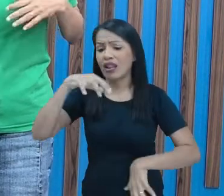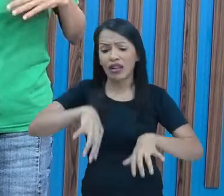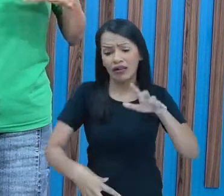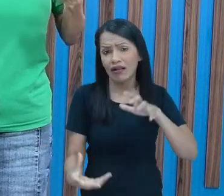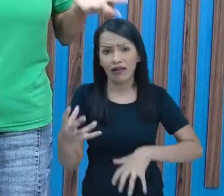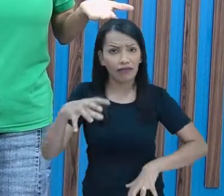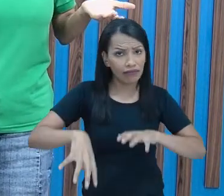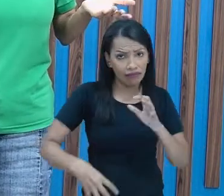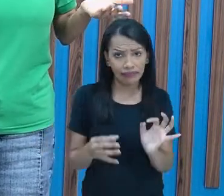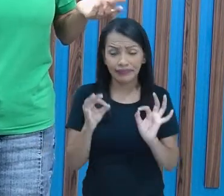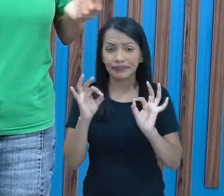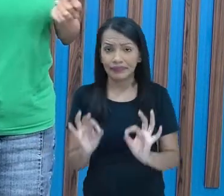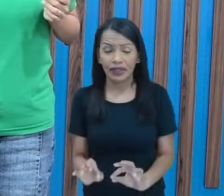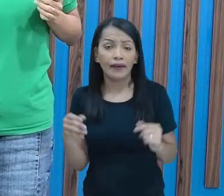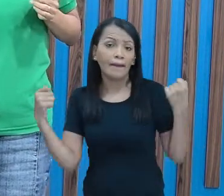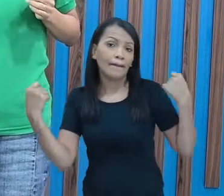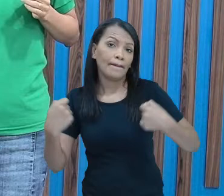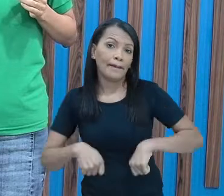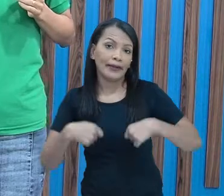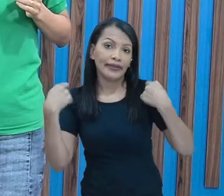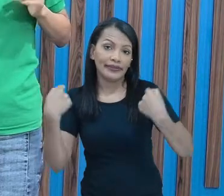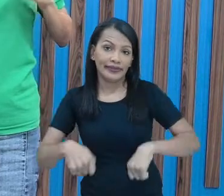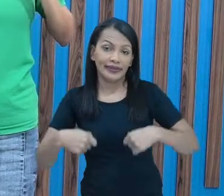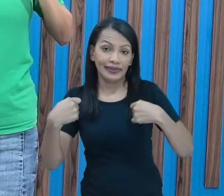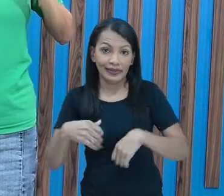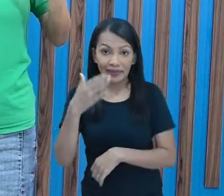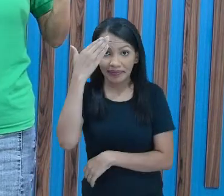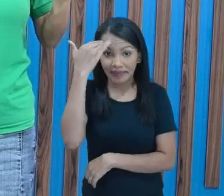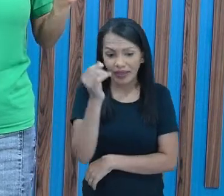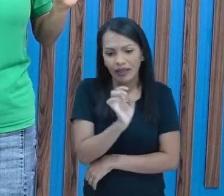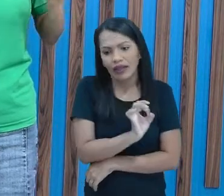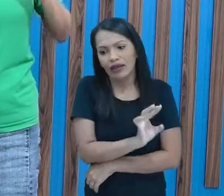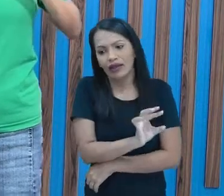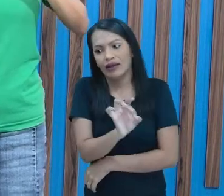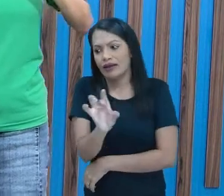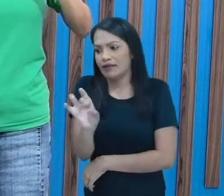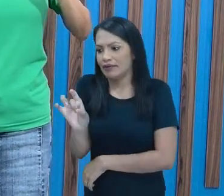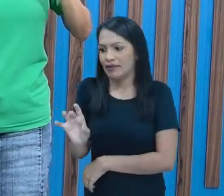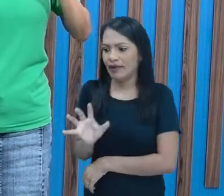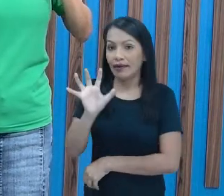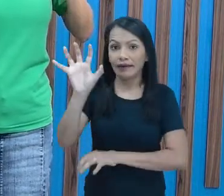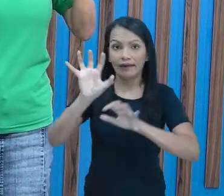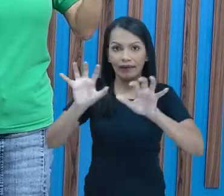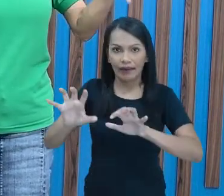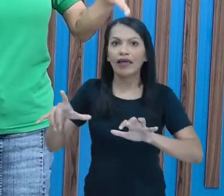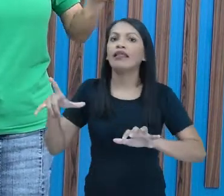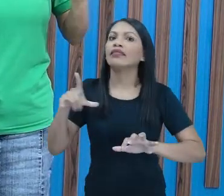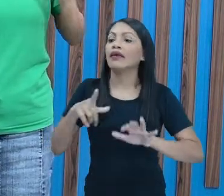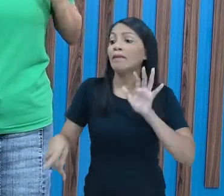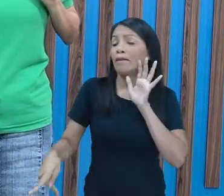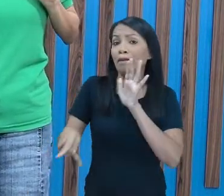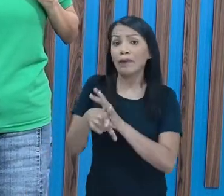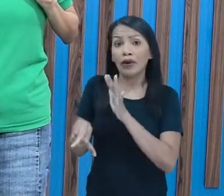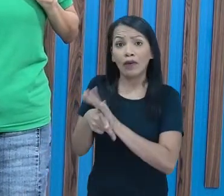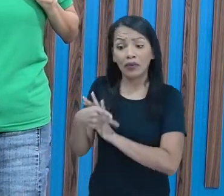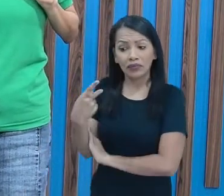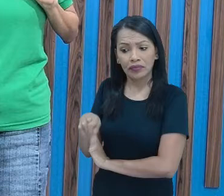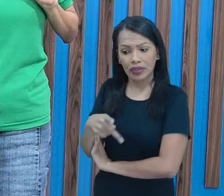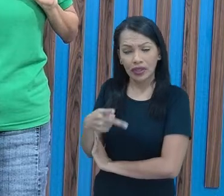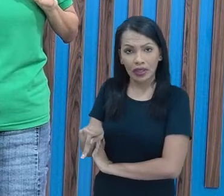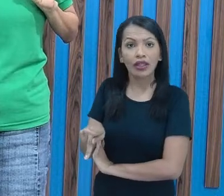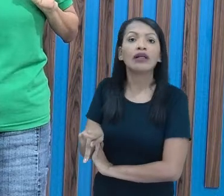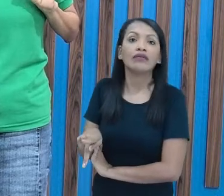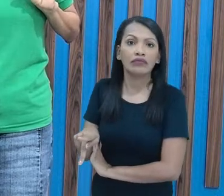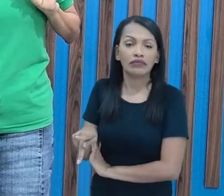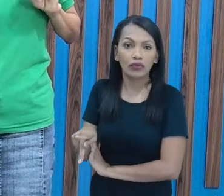é? Que a gente precisa explorar. Então, cada região tem uma lenda que é específica de cada